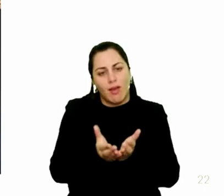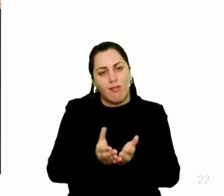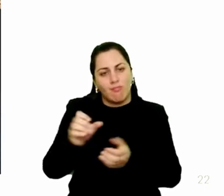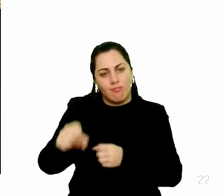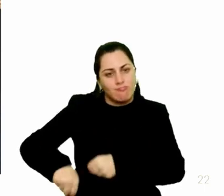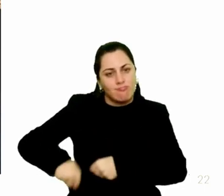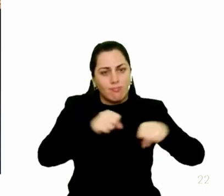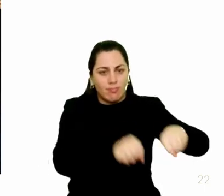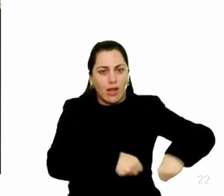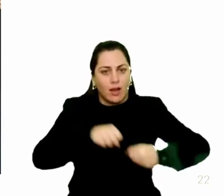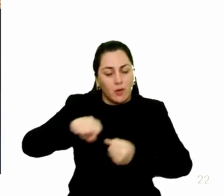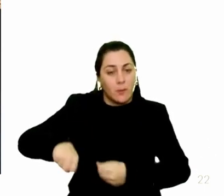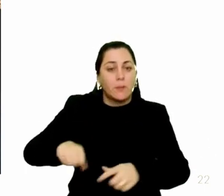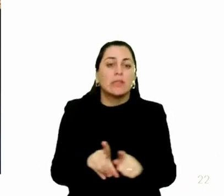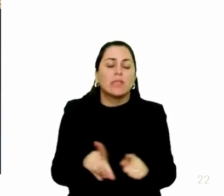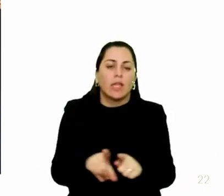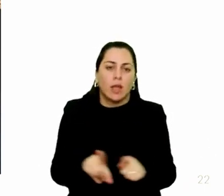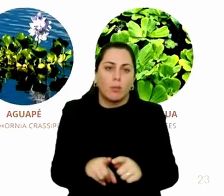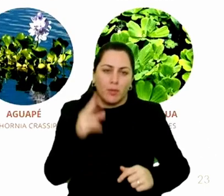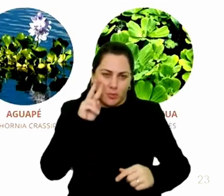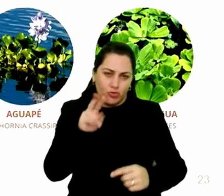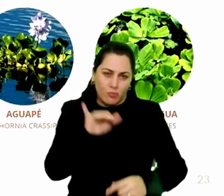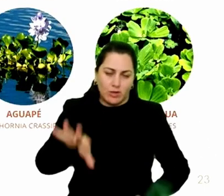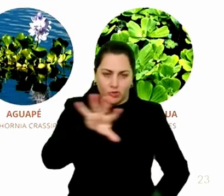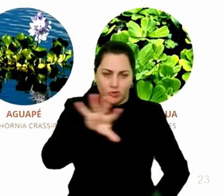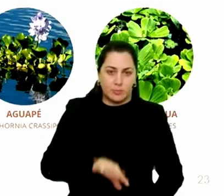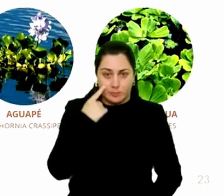Mais uma imagem dessa do mirante de chegada e o deck.